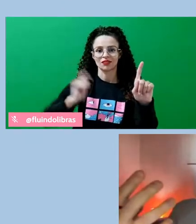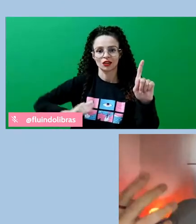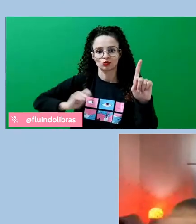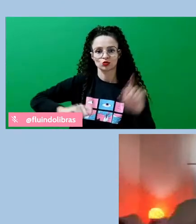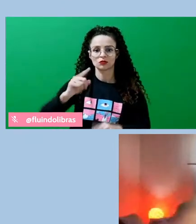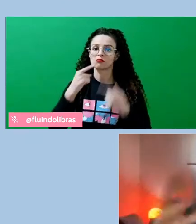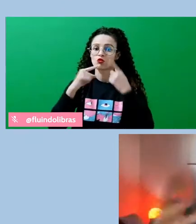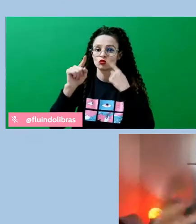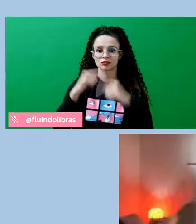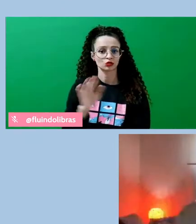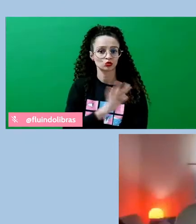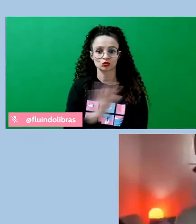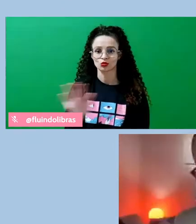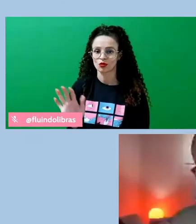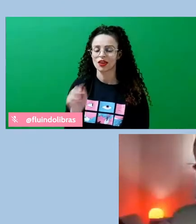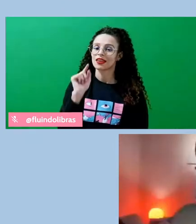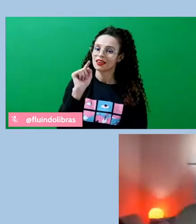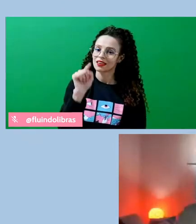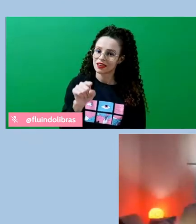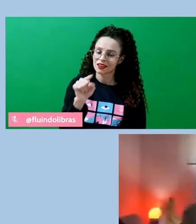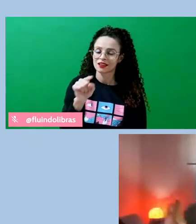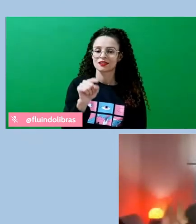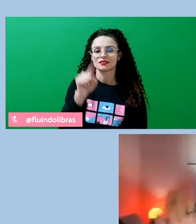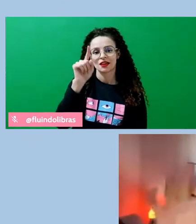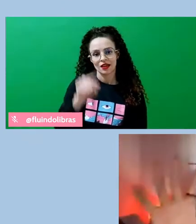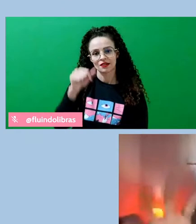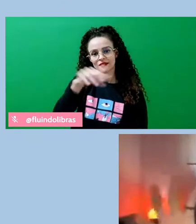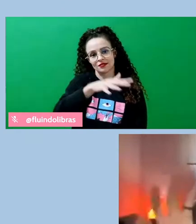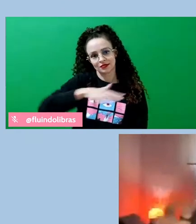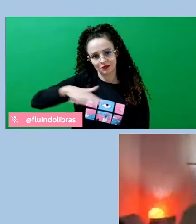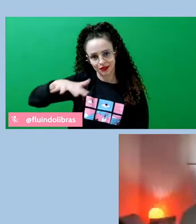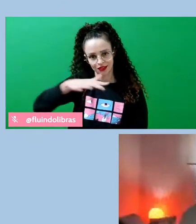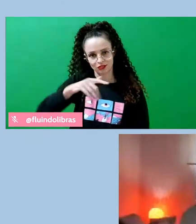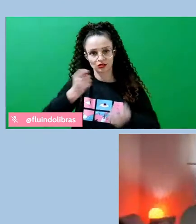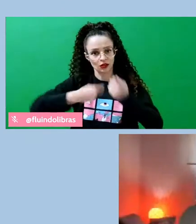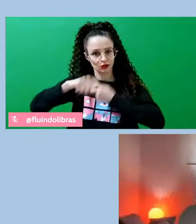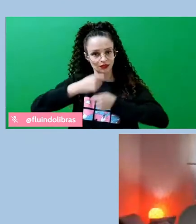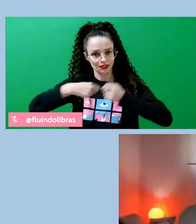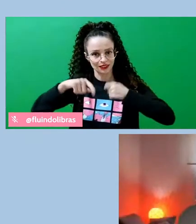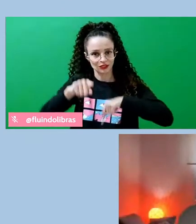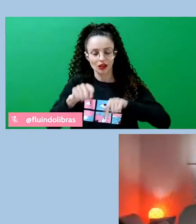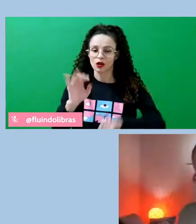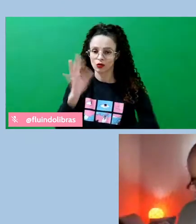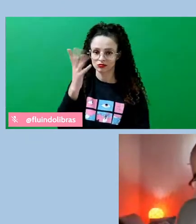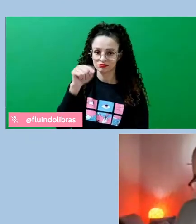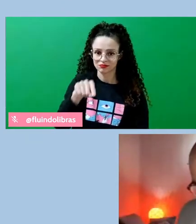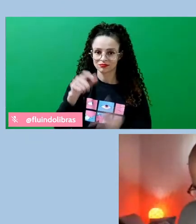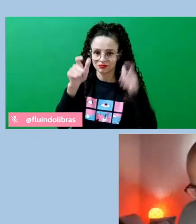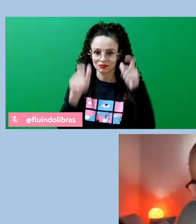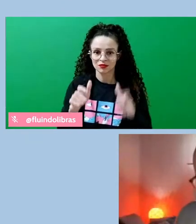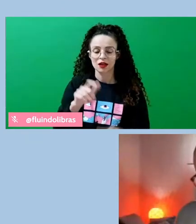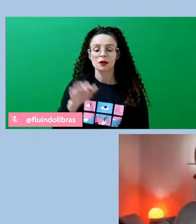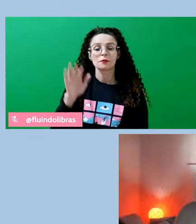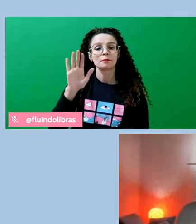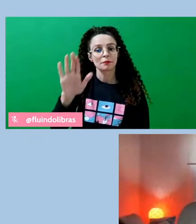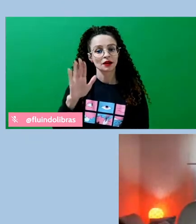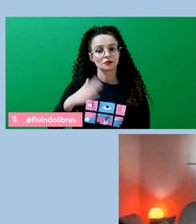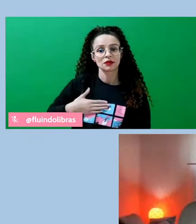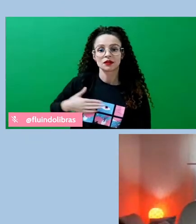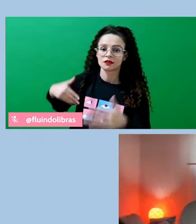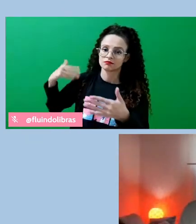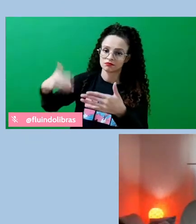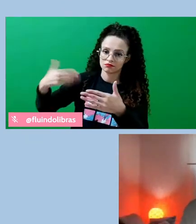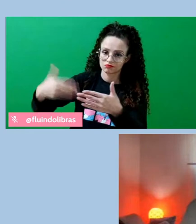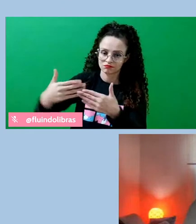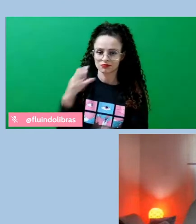Então, esse era o ambiente do Negociantes, né? Ele acontece nesse lugar. Mas a minha trajetória, muito rapidamente,